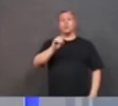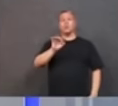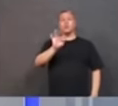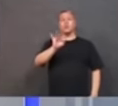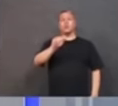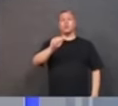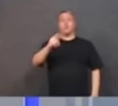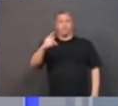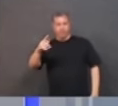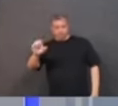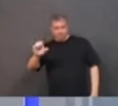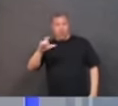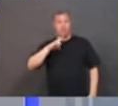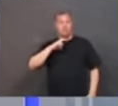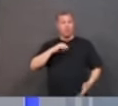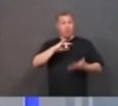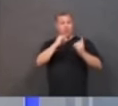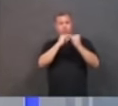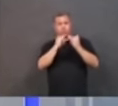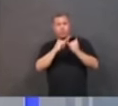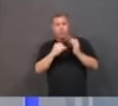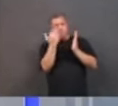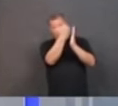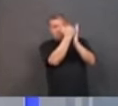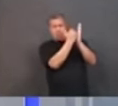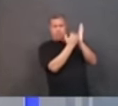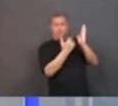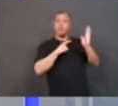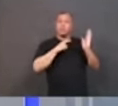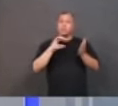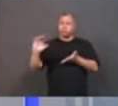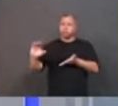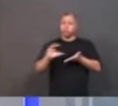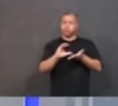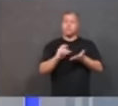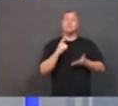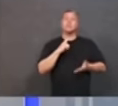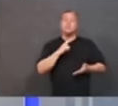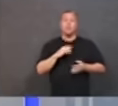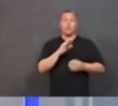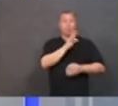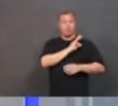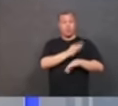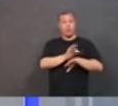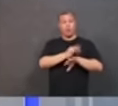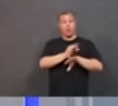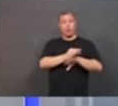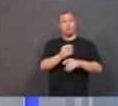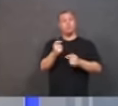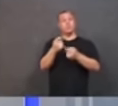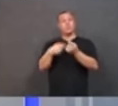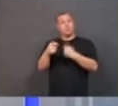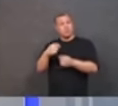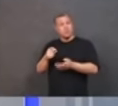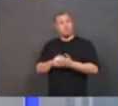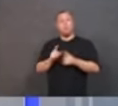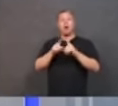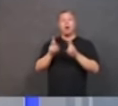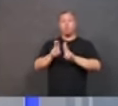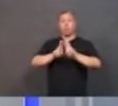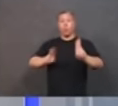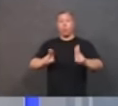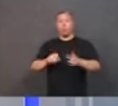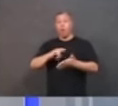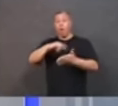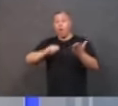tem diversas instituições que é justamente para o financiamento de técnico-administrativo, e a UFO, infelizmente, não fez